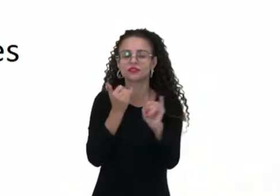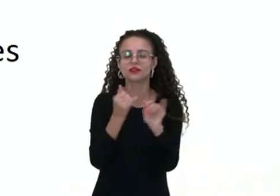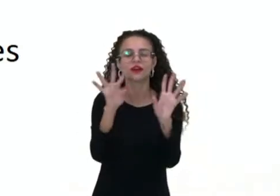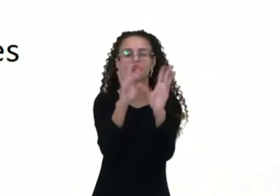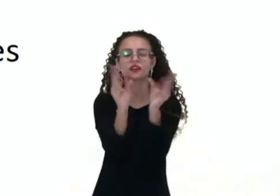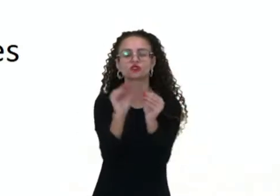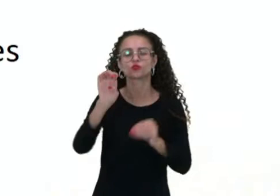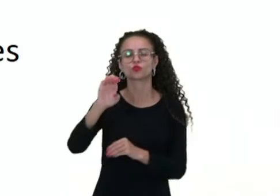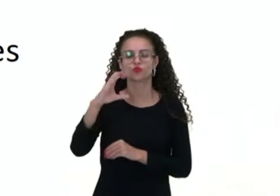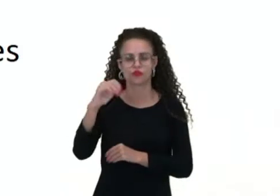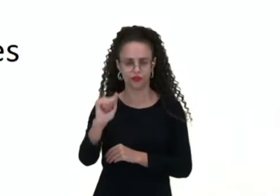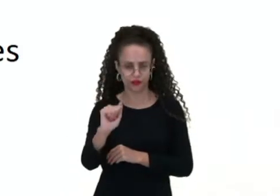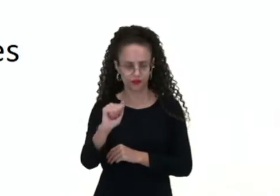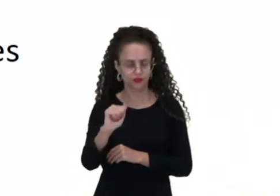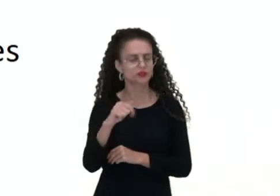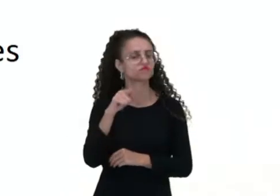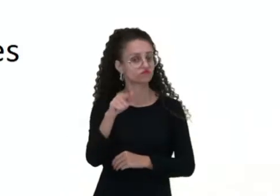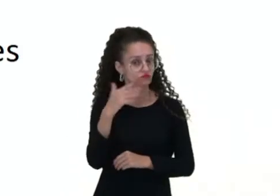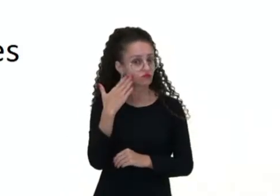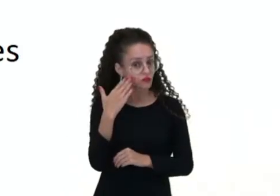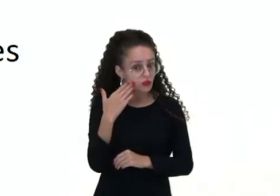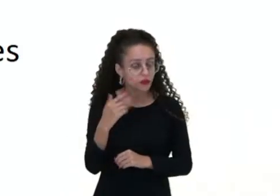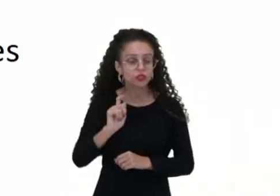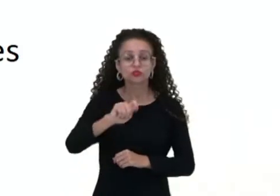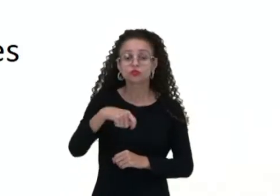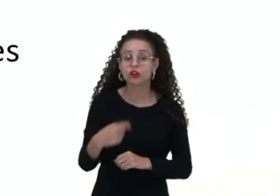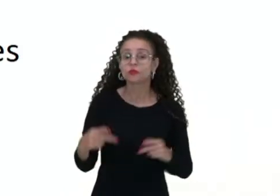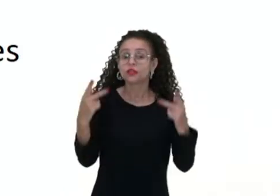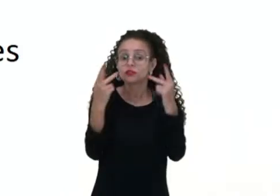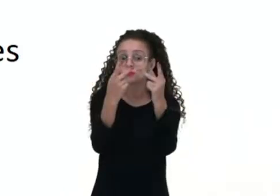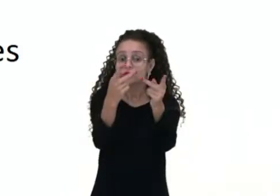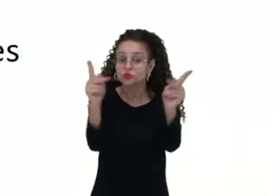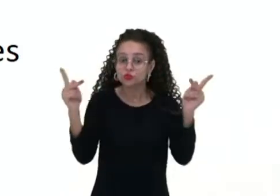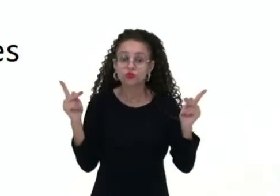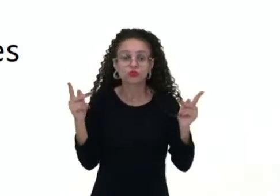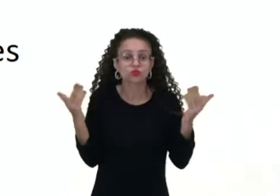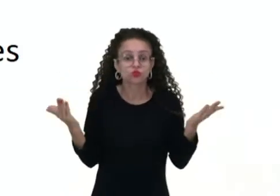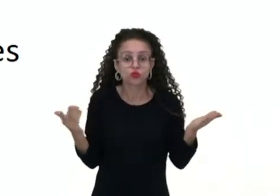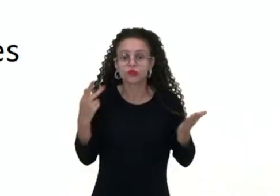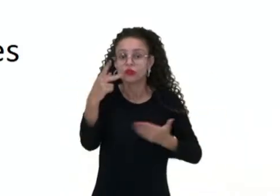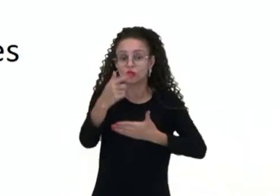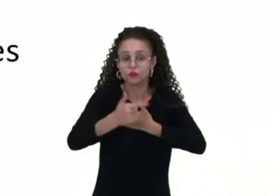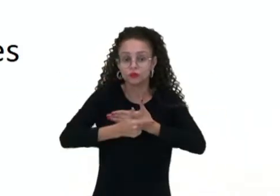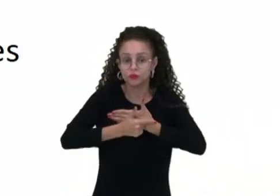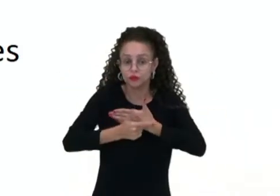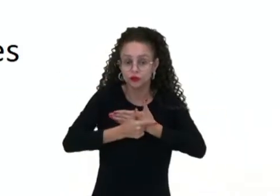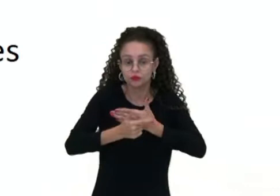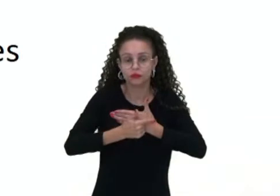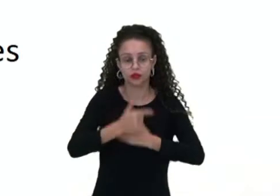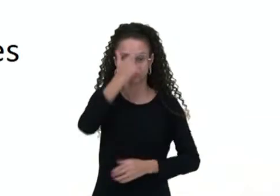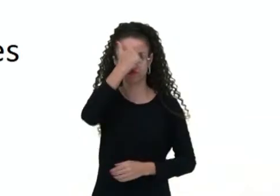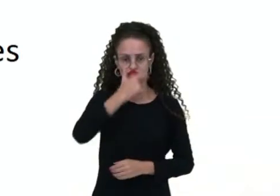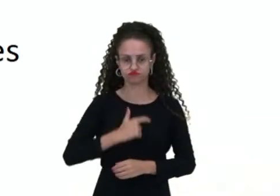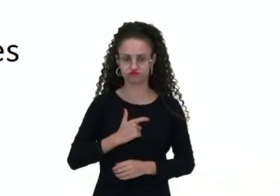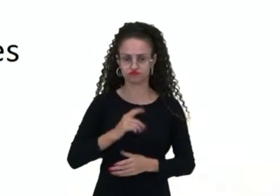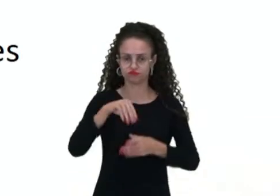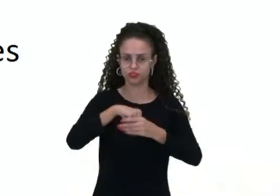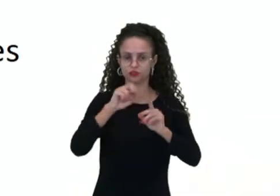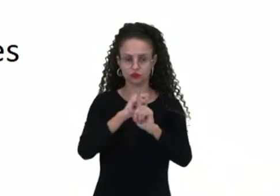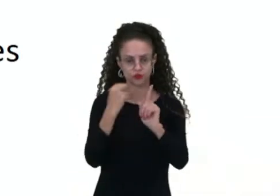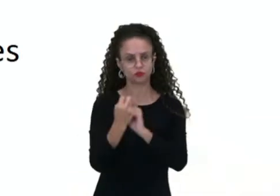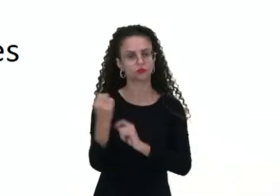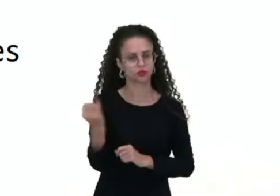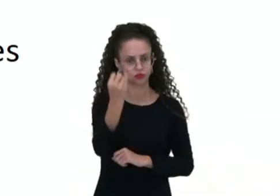Estatuto da Criança e do Adolescente. Saber sobre a sua, enfim, o seu papel, o seu sujeito na sociedade é